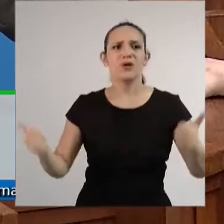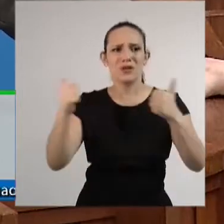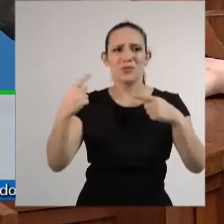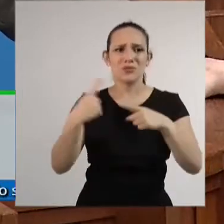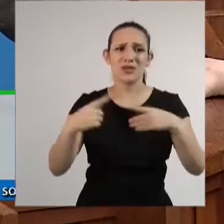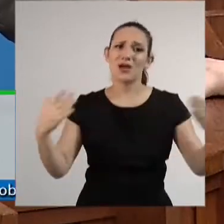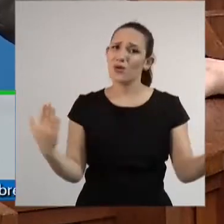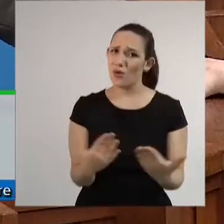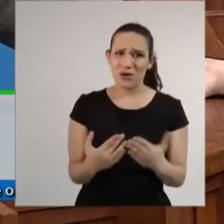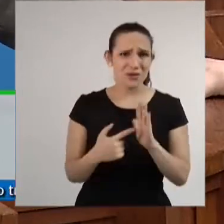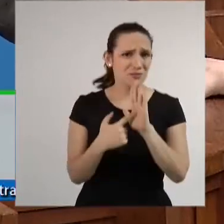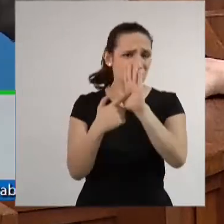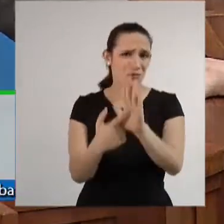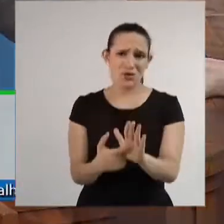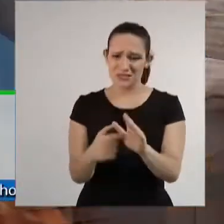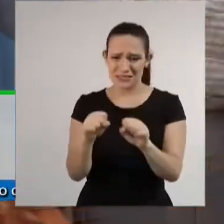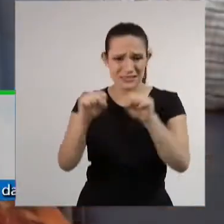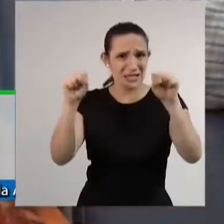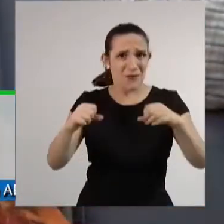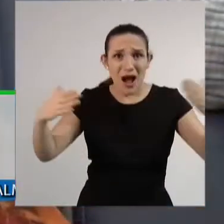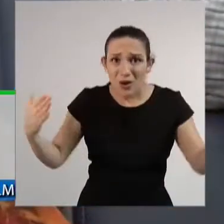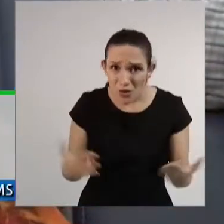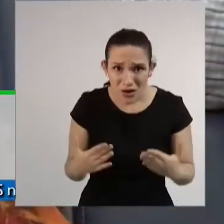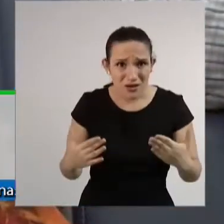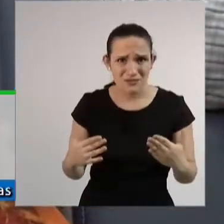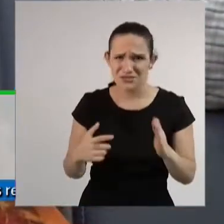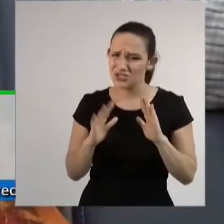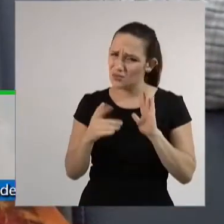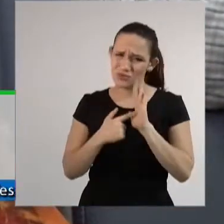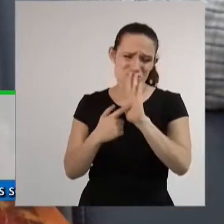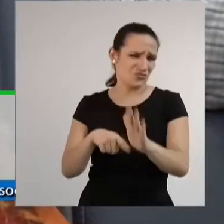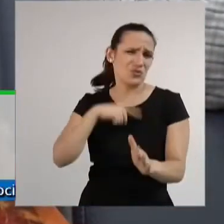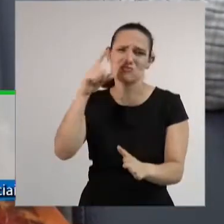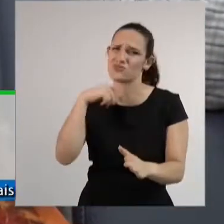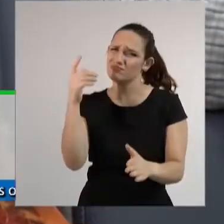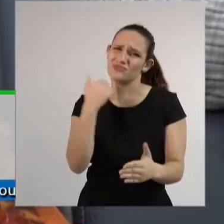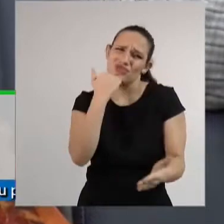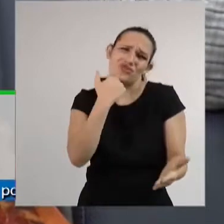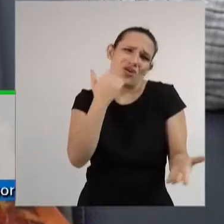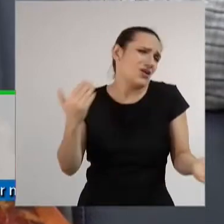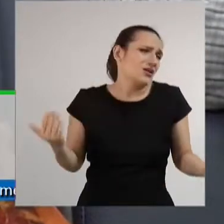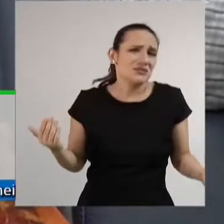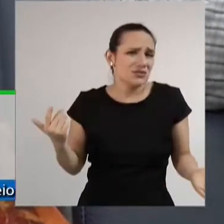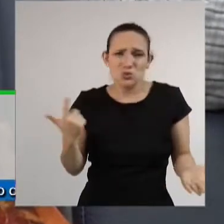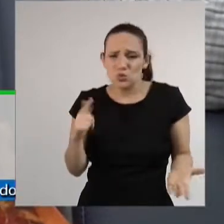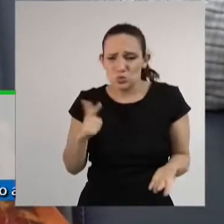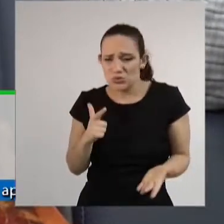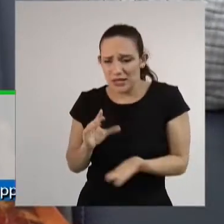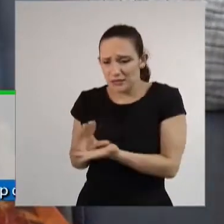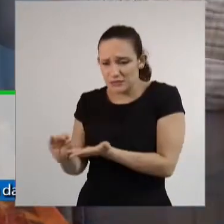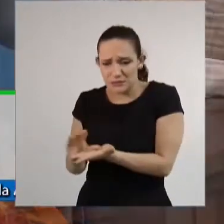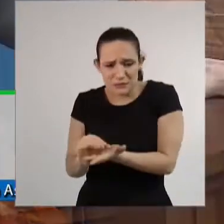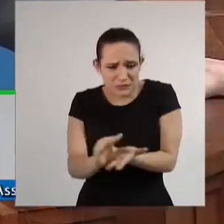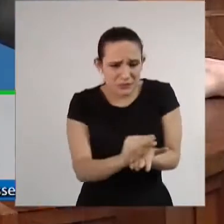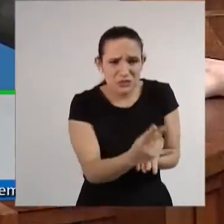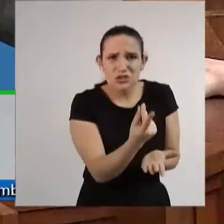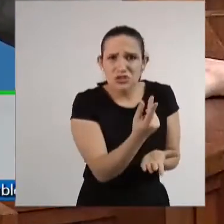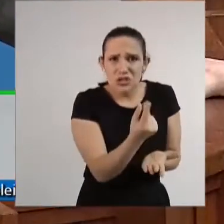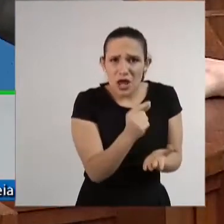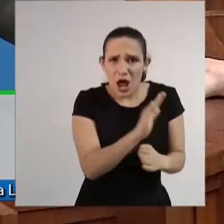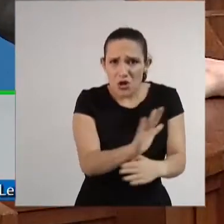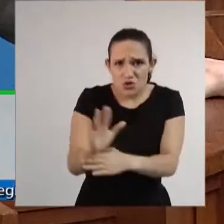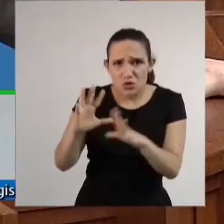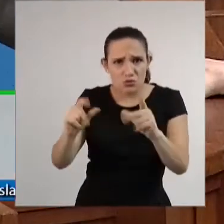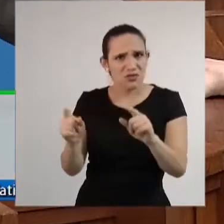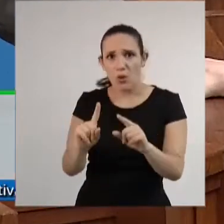se revelou que não está funcionando, não está promovendo a distribuição de riqueza, os ricos cada vez